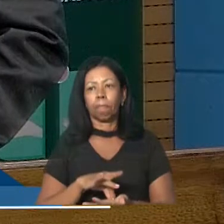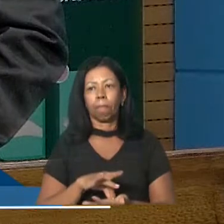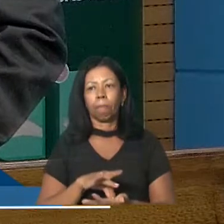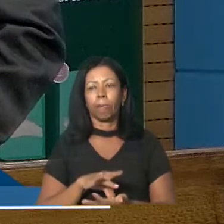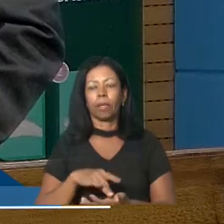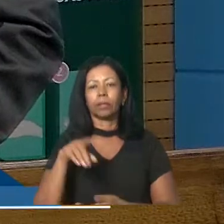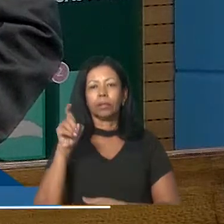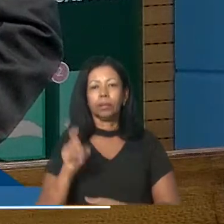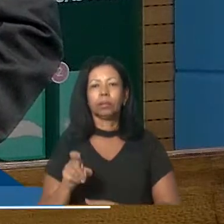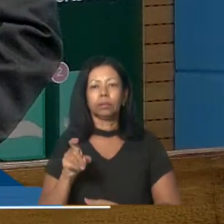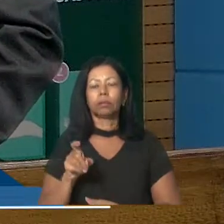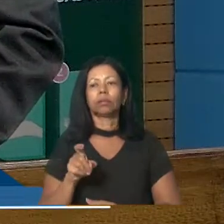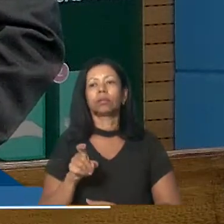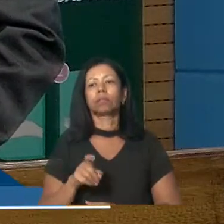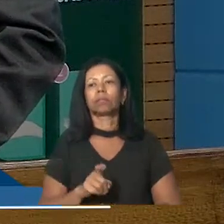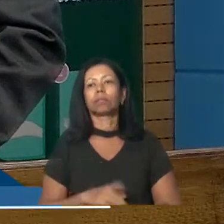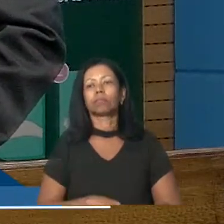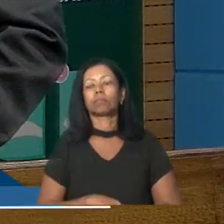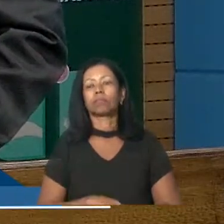seja